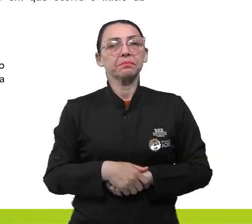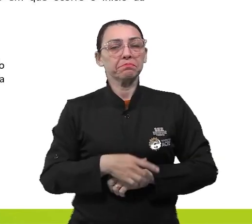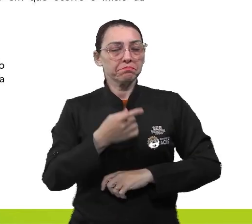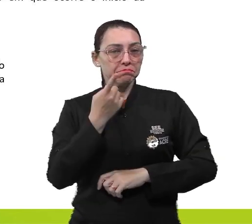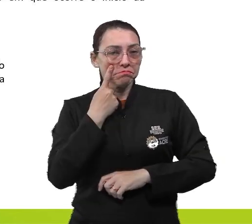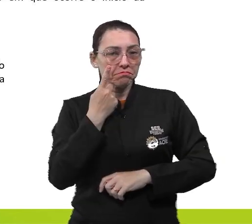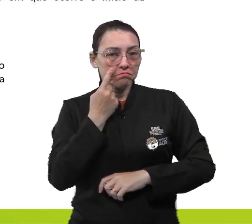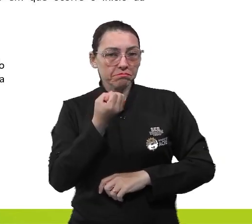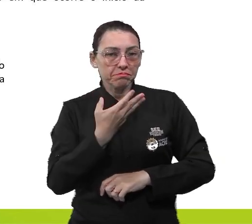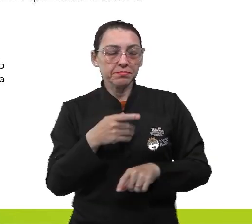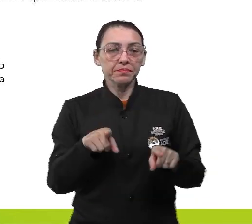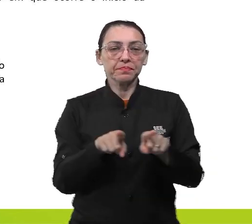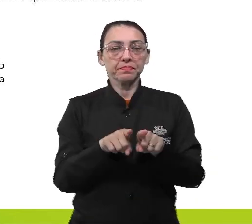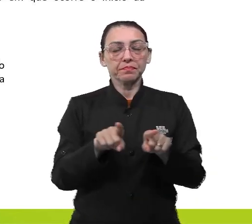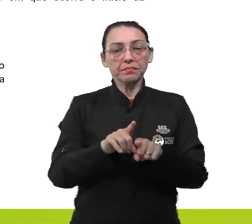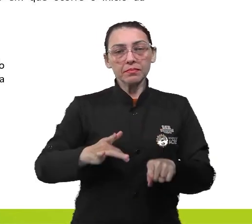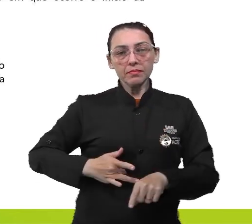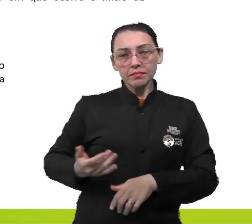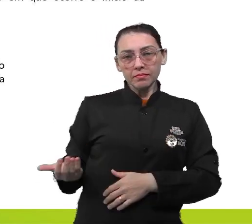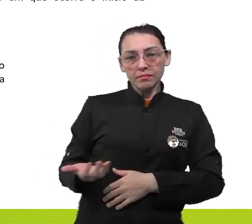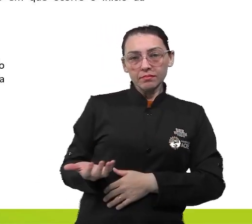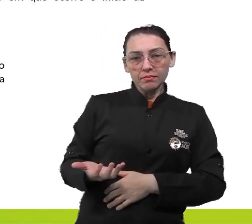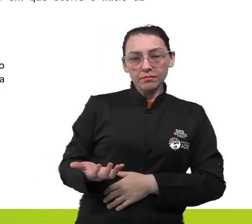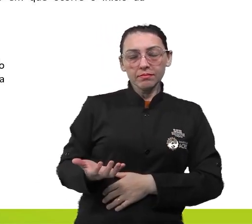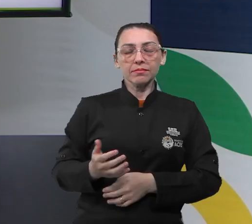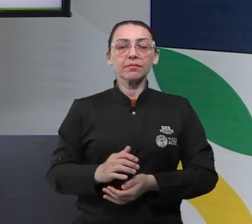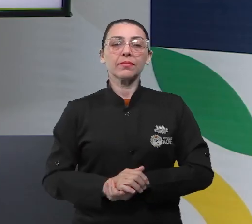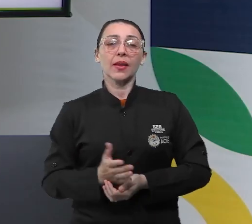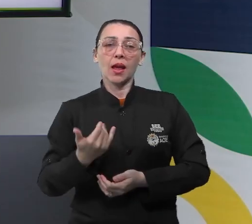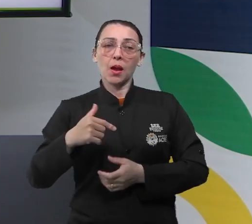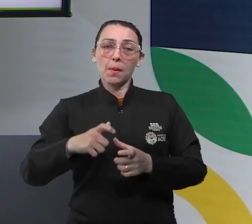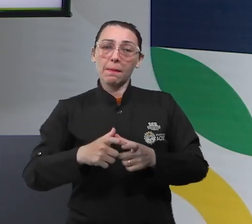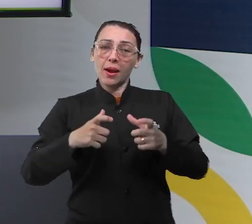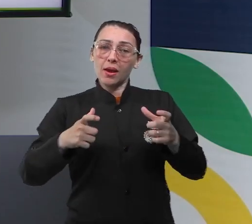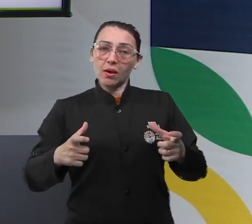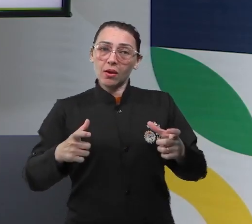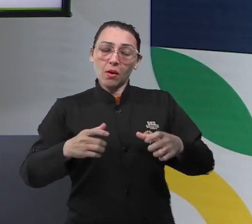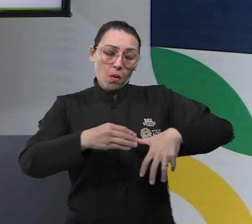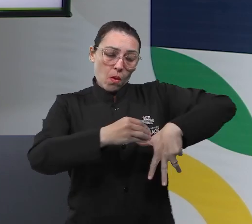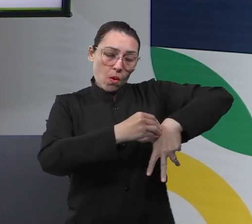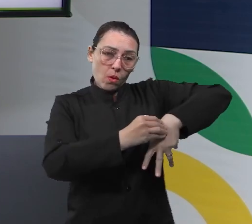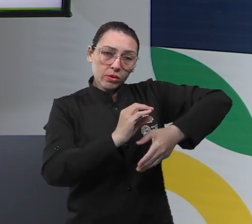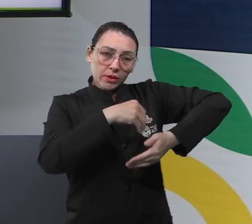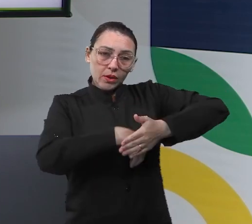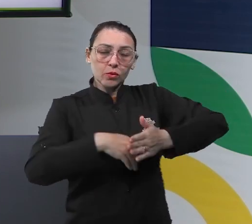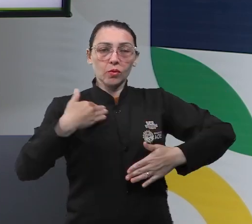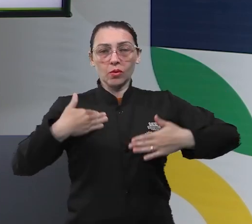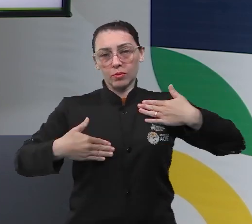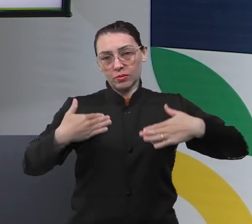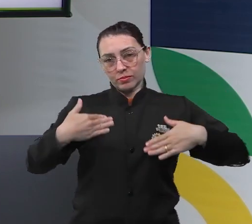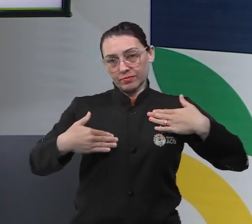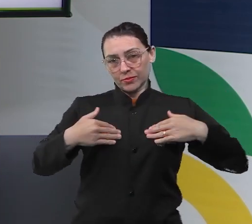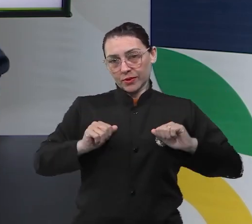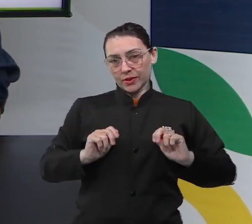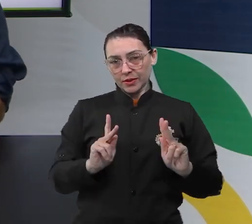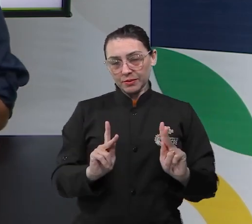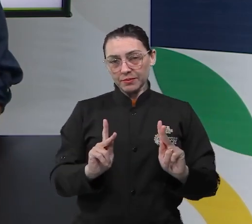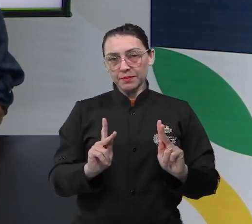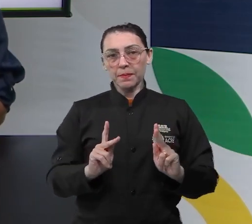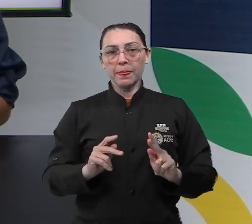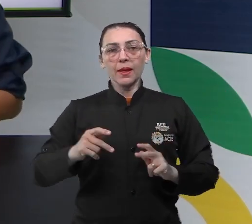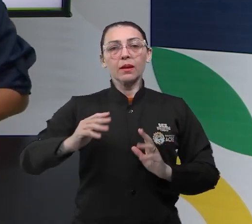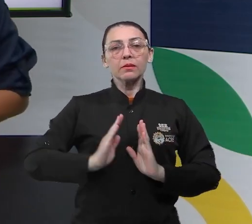que interessante também, o fígado, ele é o órgão, é o maior órgão interno do corpo humano, tá certo? E